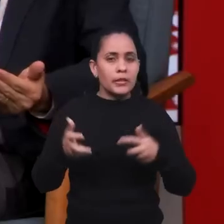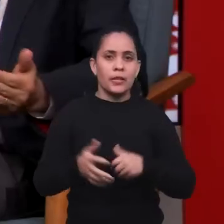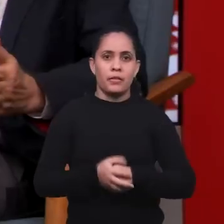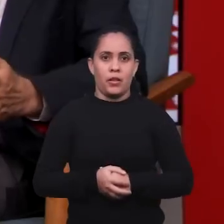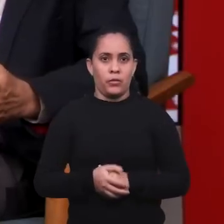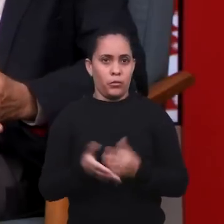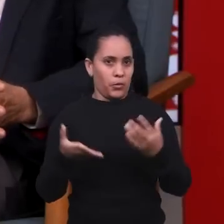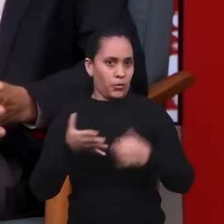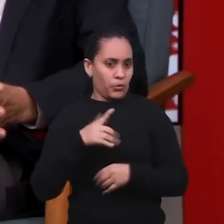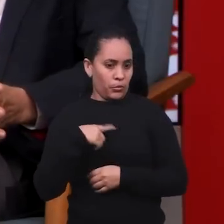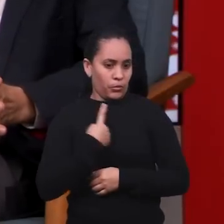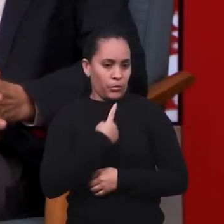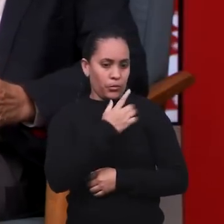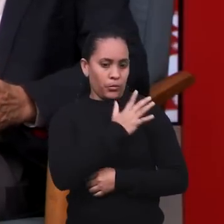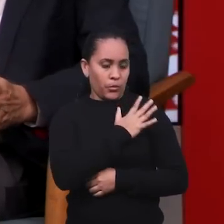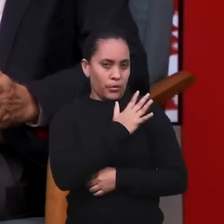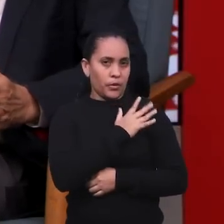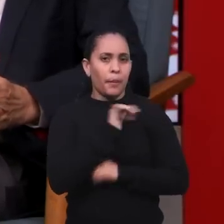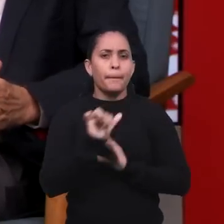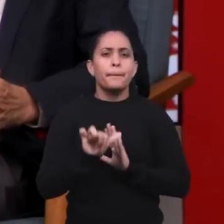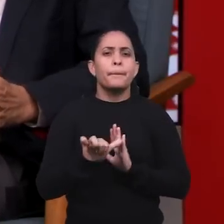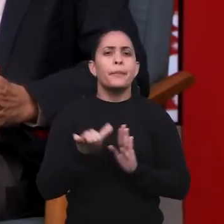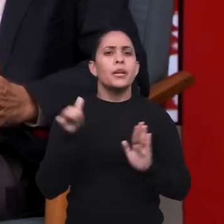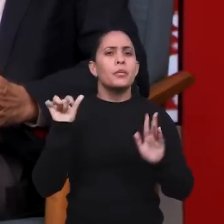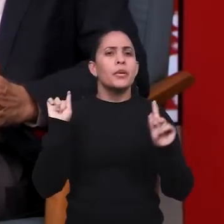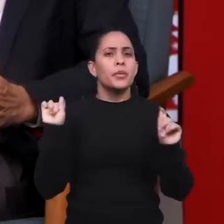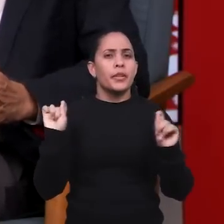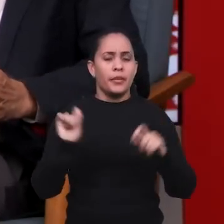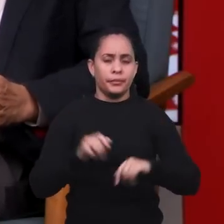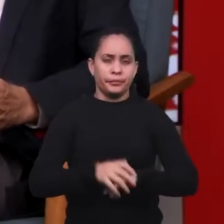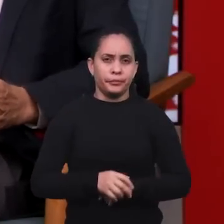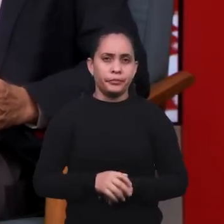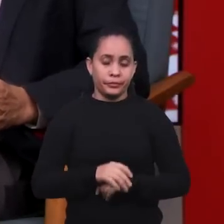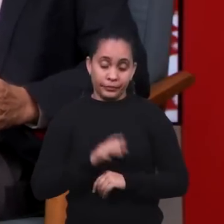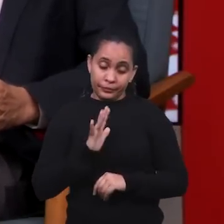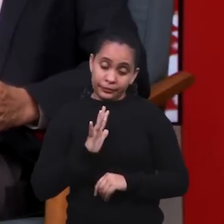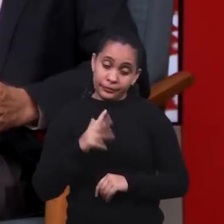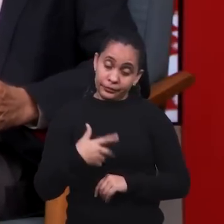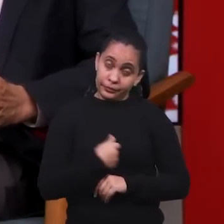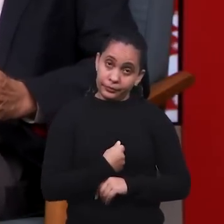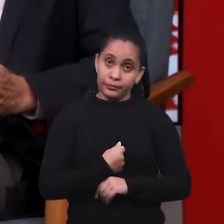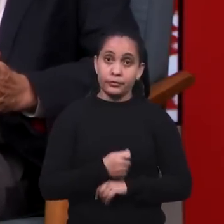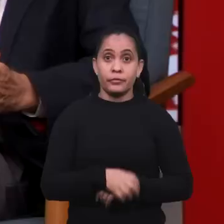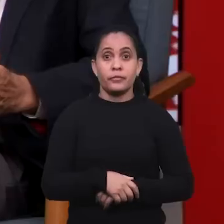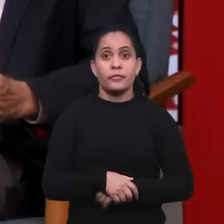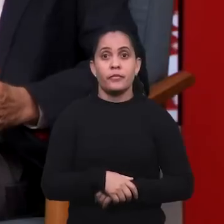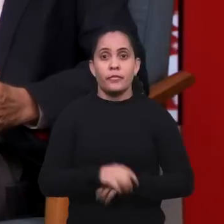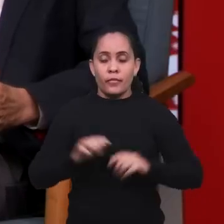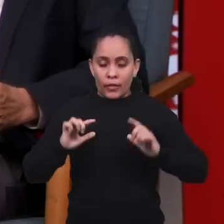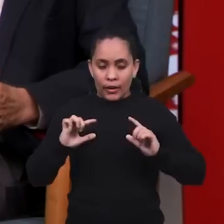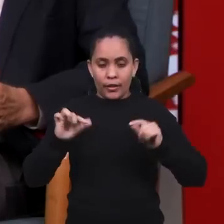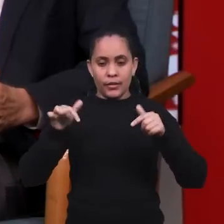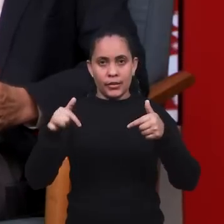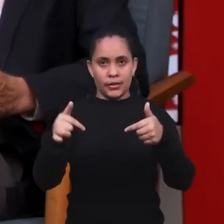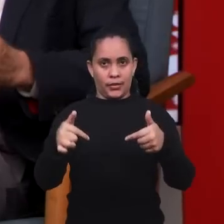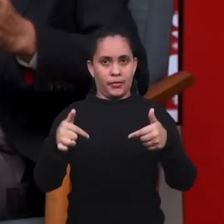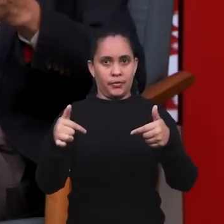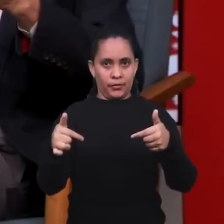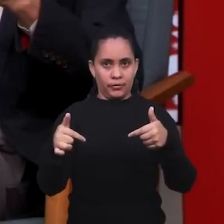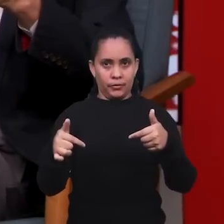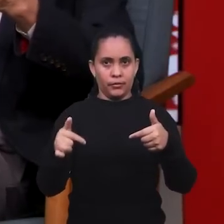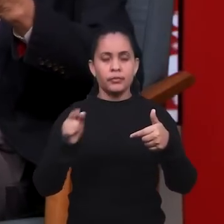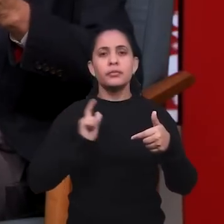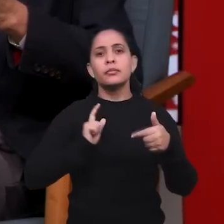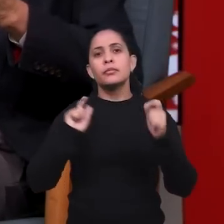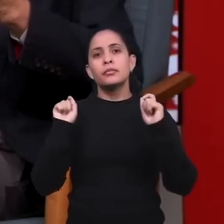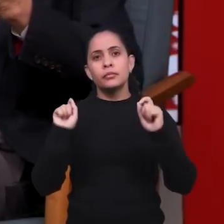levado em consideração. Primeiro, a salvação é ao